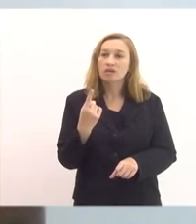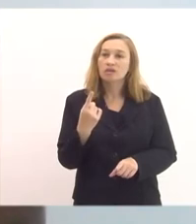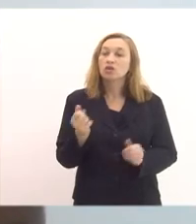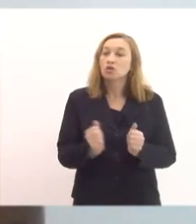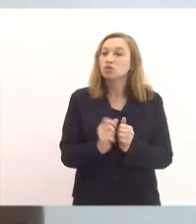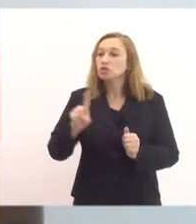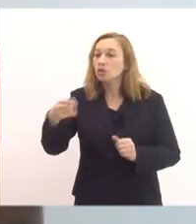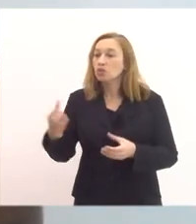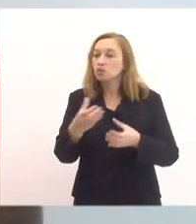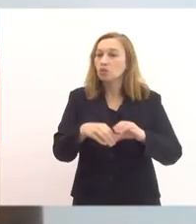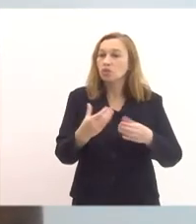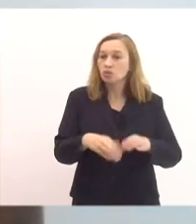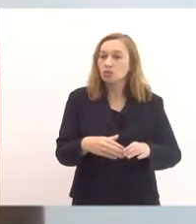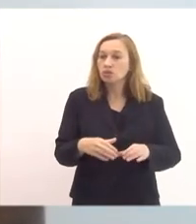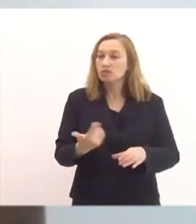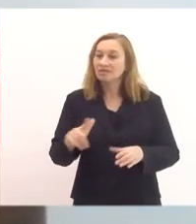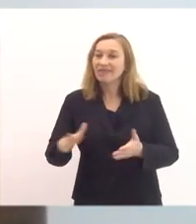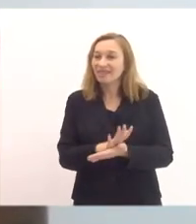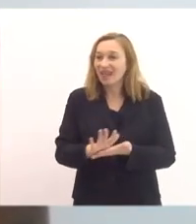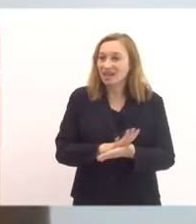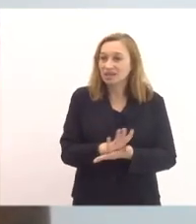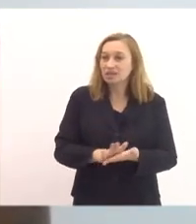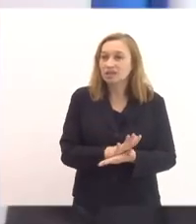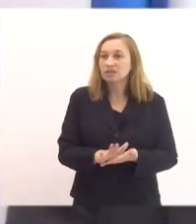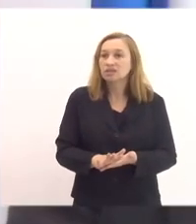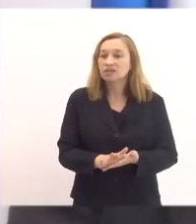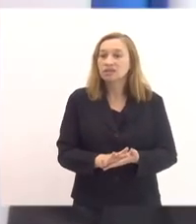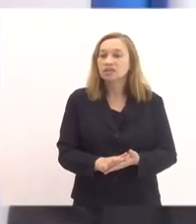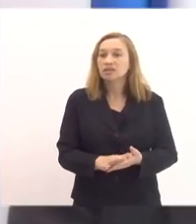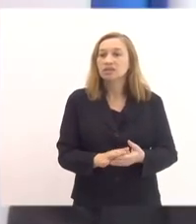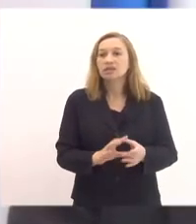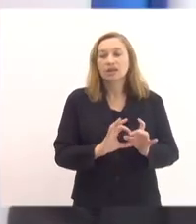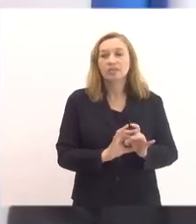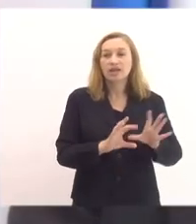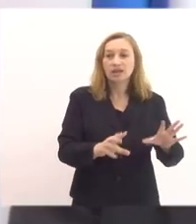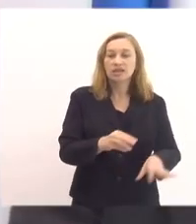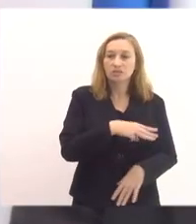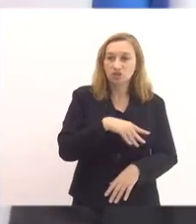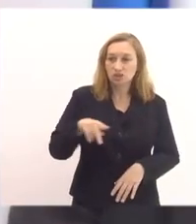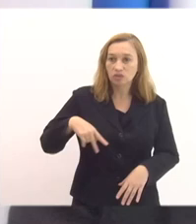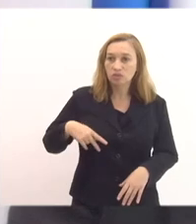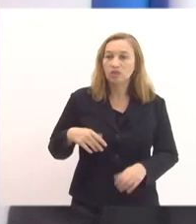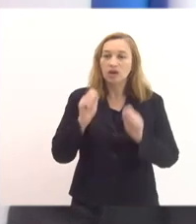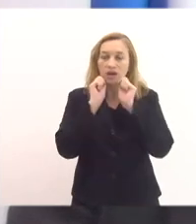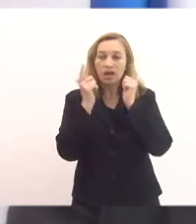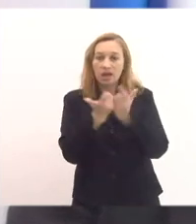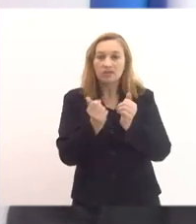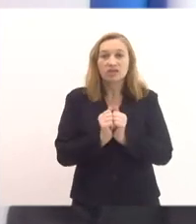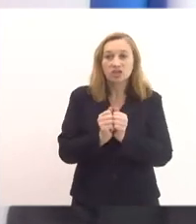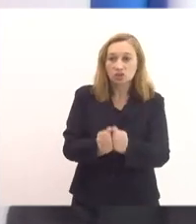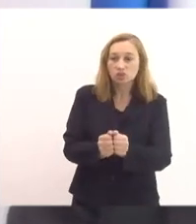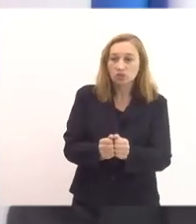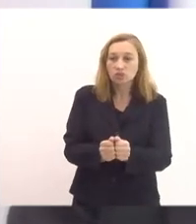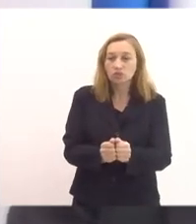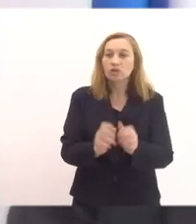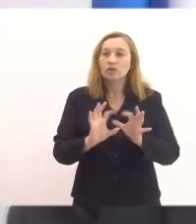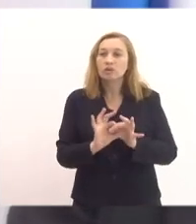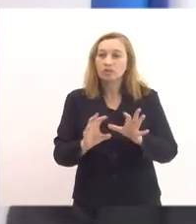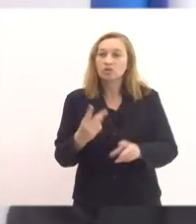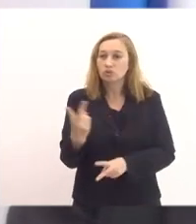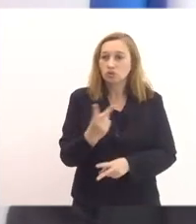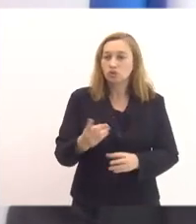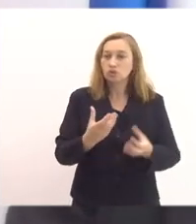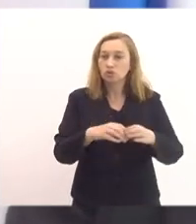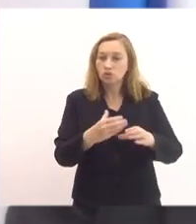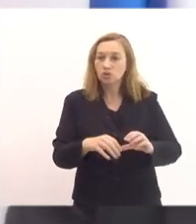ao outro concurso que não tem absolutamente nada. É ter o aval ali do MP, nesse termo de ajustamento que a LERJ vai participar, de modo a permitir que os dois